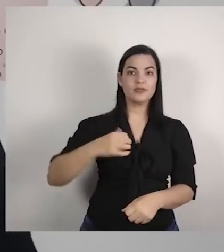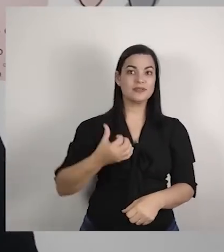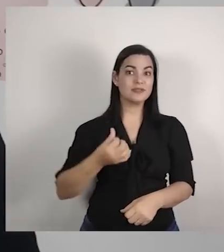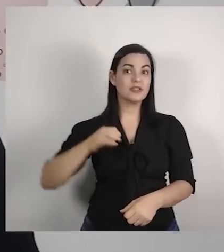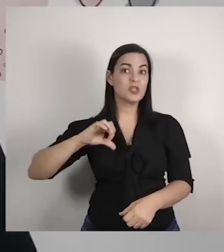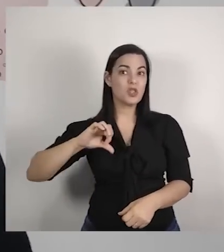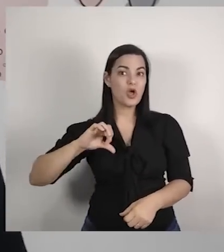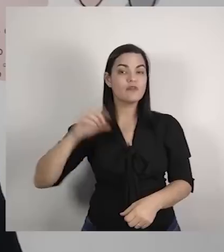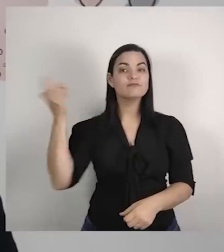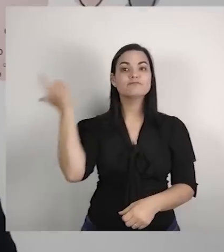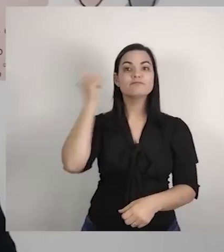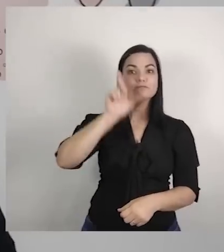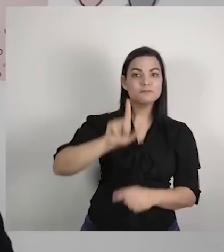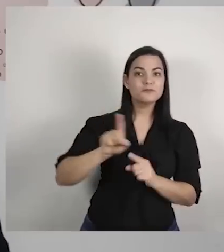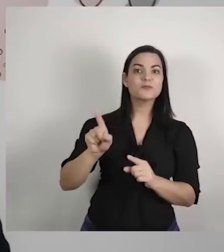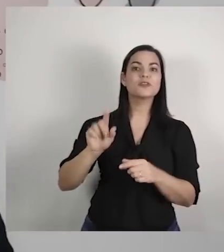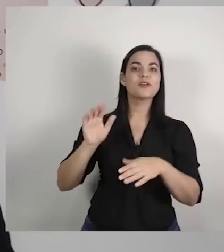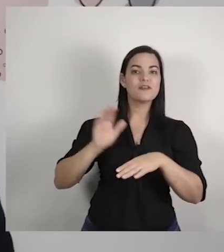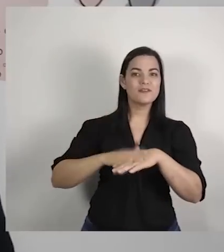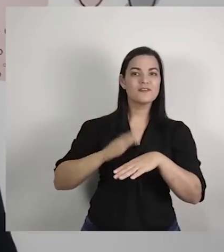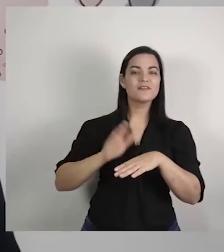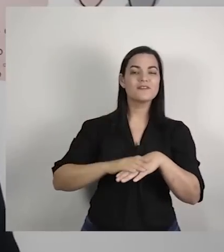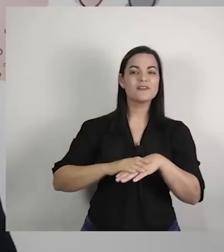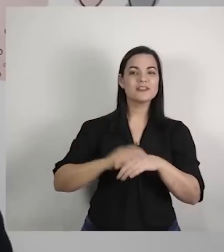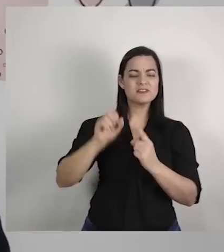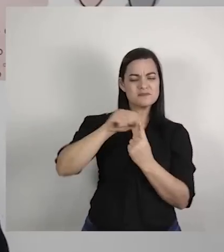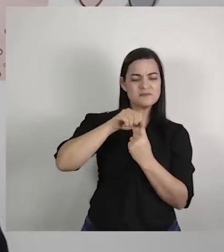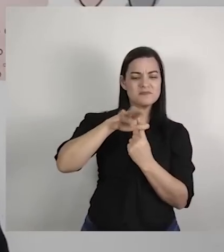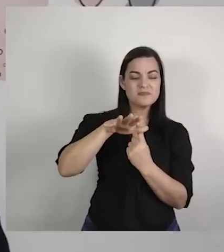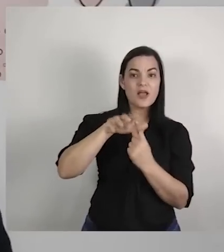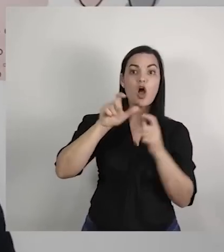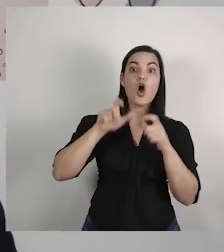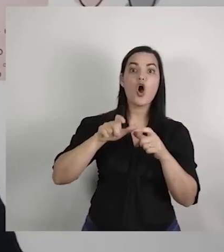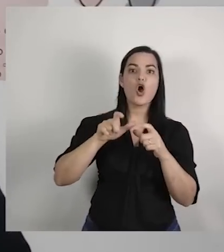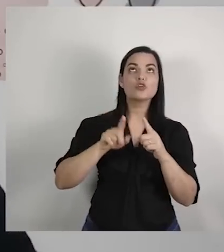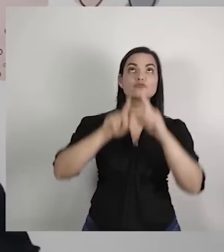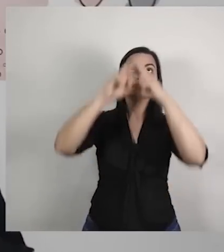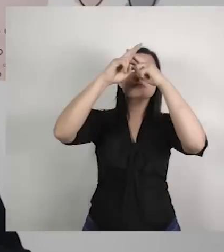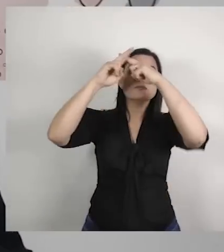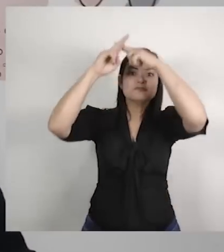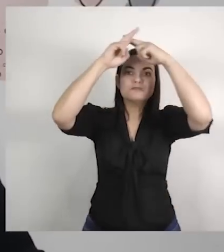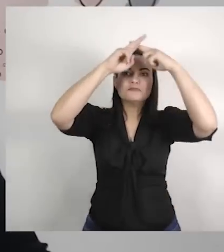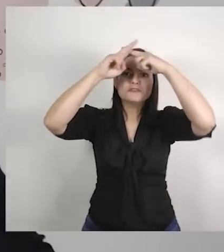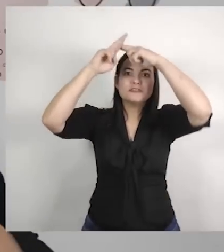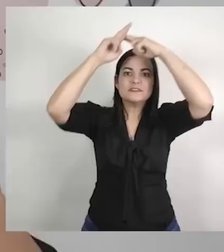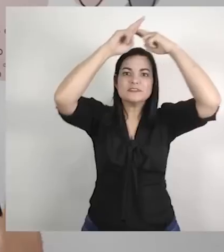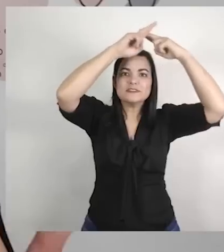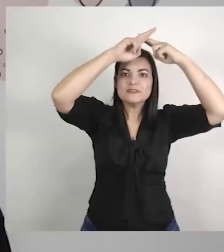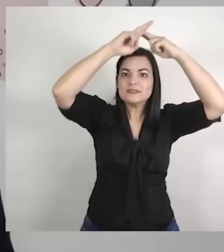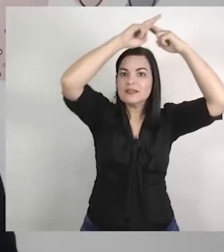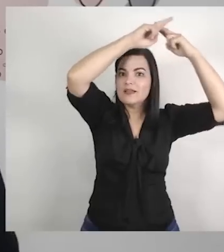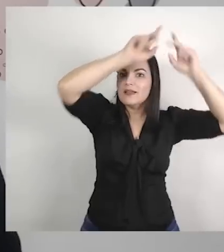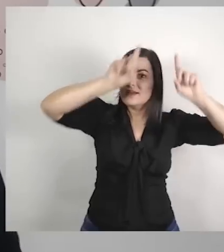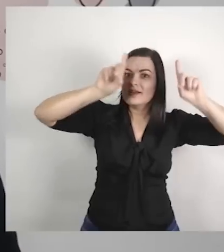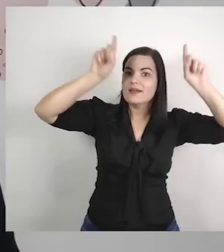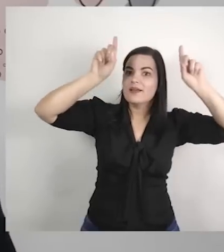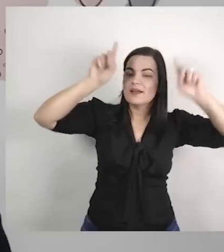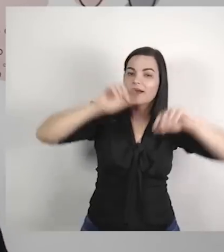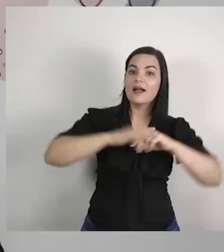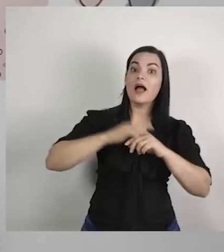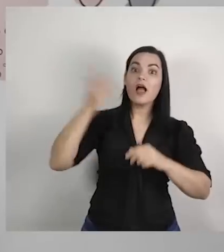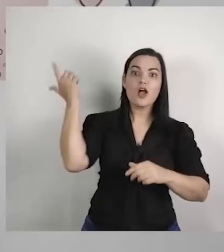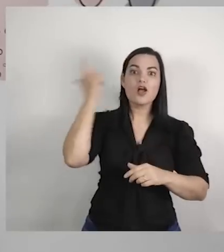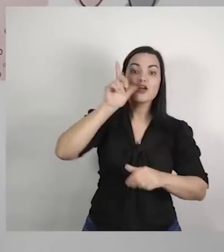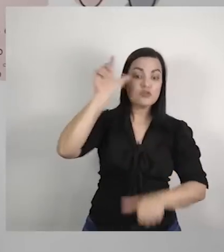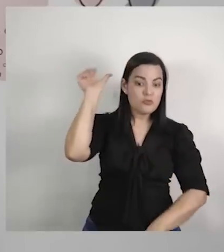1969, é que eles conseguiram fazer a transmissão via satélite. Então, a partir disso, uma grande mudança no processo